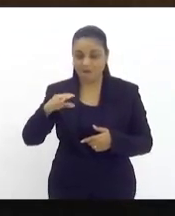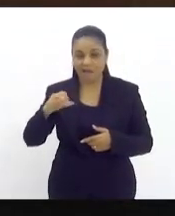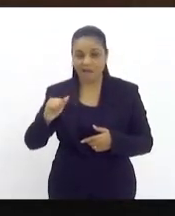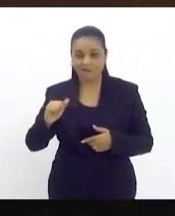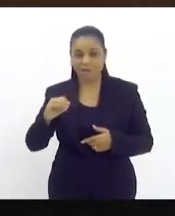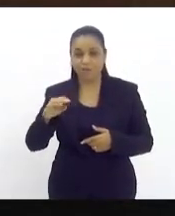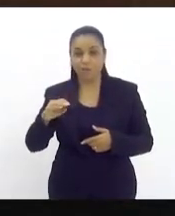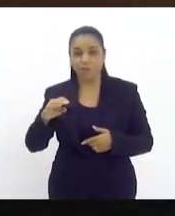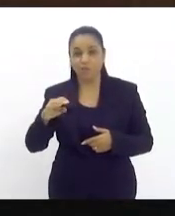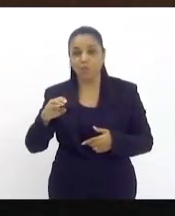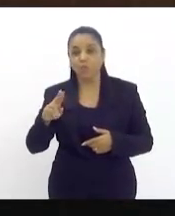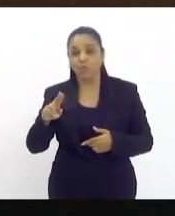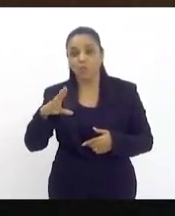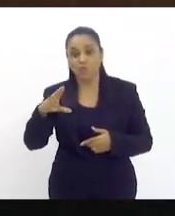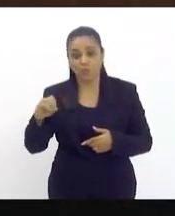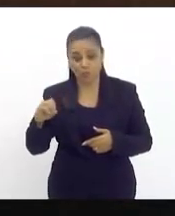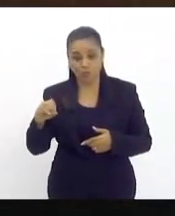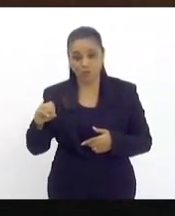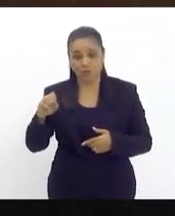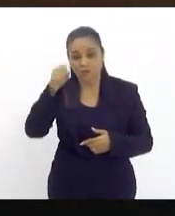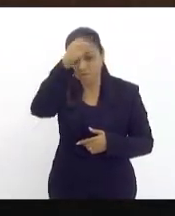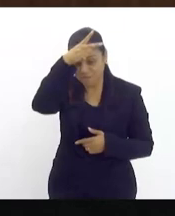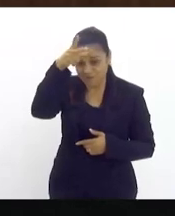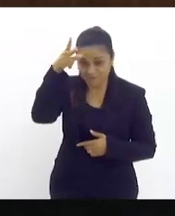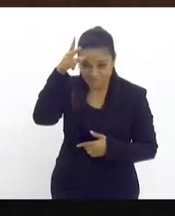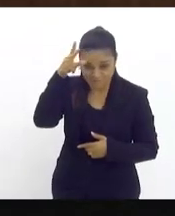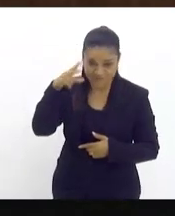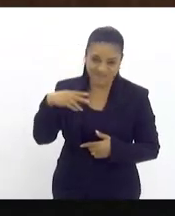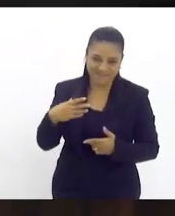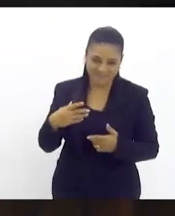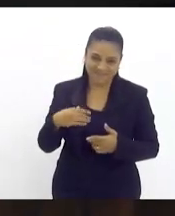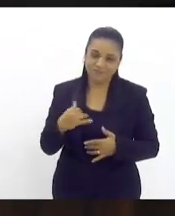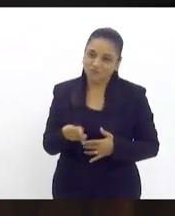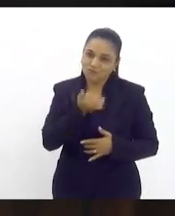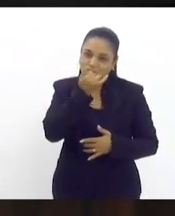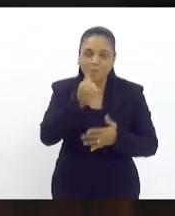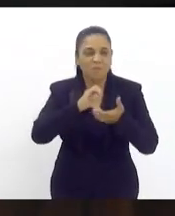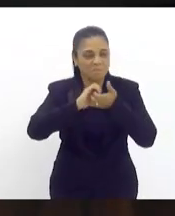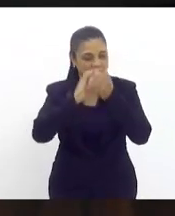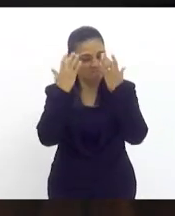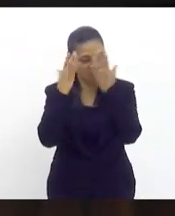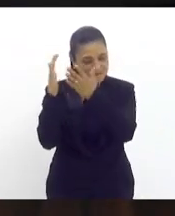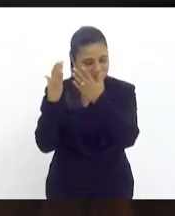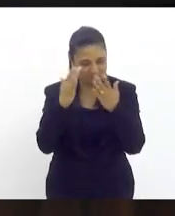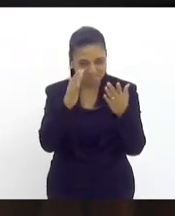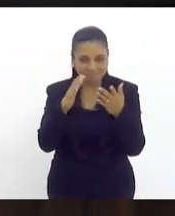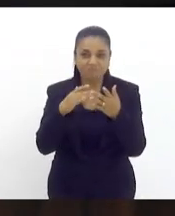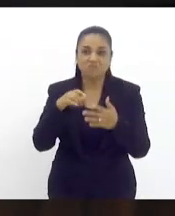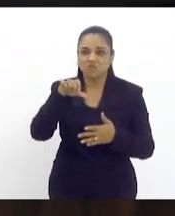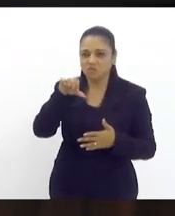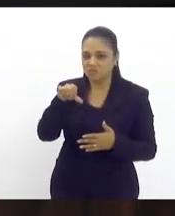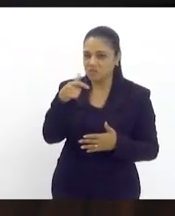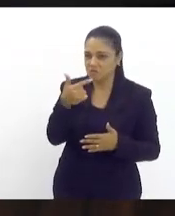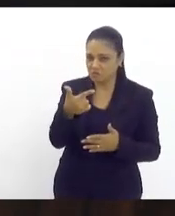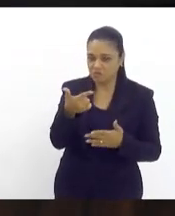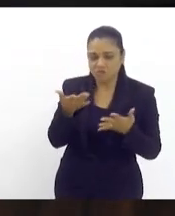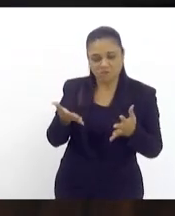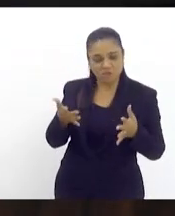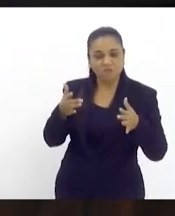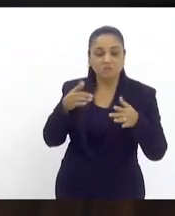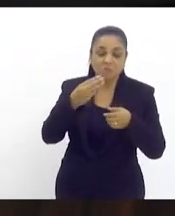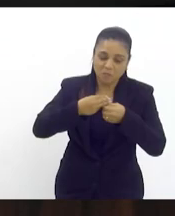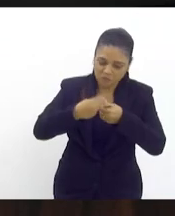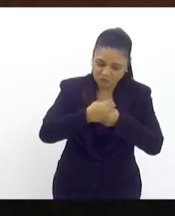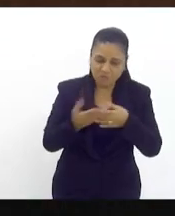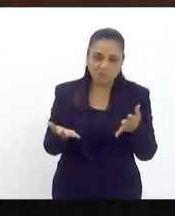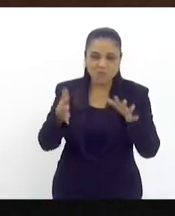era de Cachoeira de Macacu mas é prefeita de Macuco pensar na inclusão dos 92 municípios parabéns pela